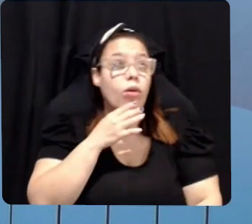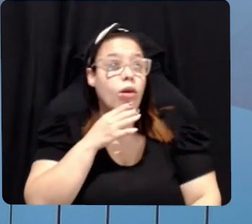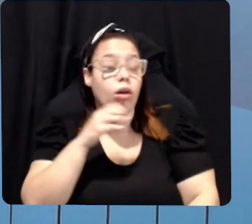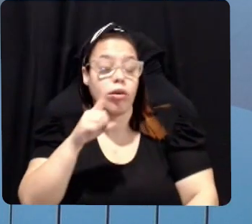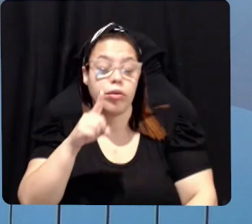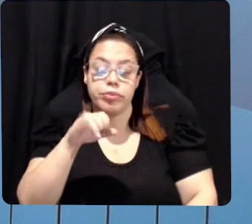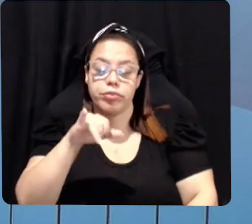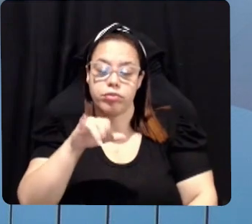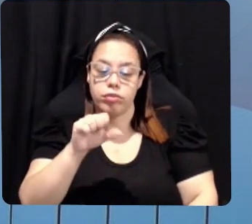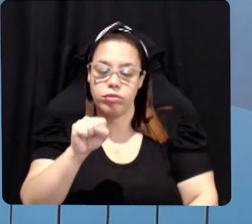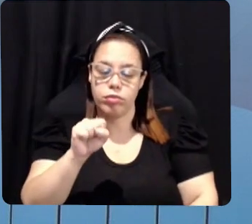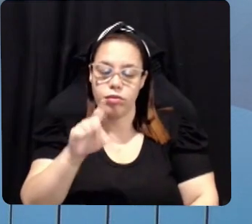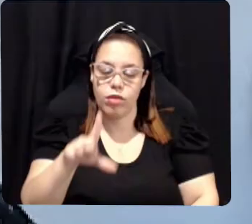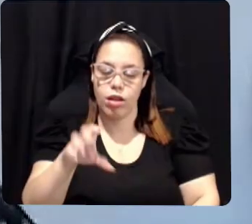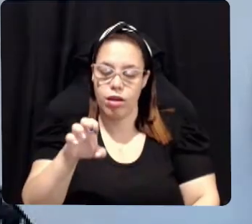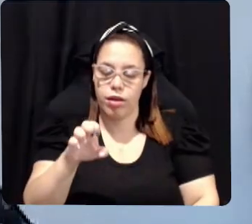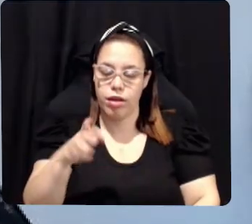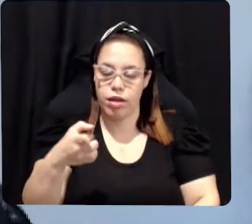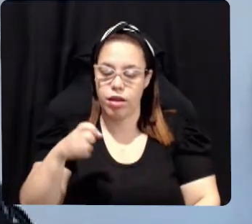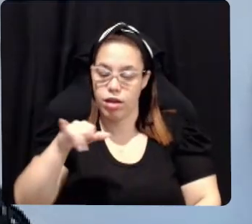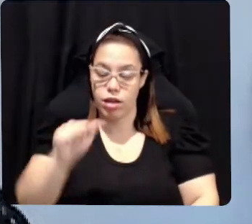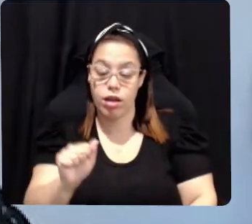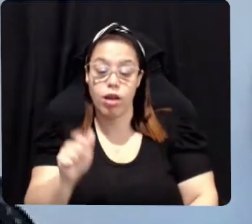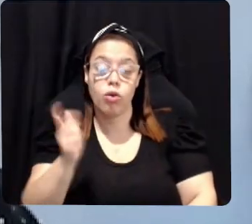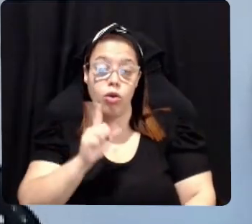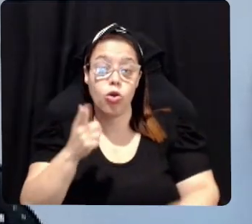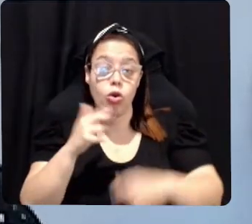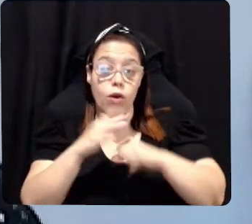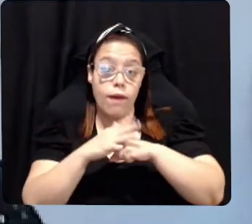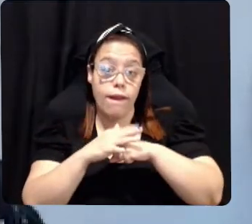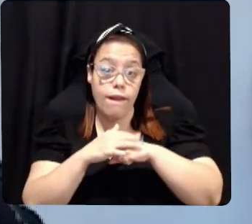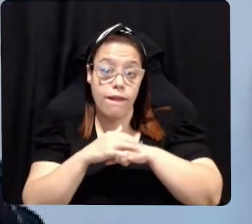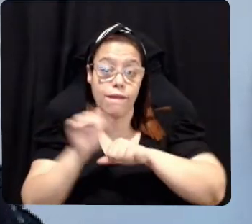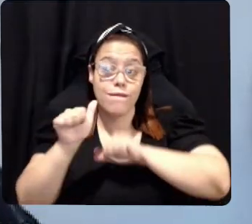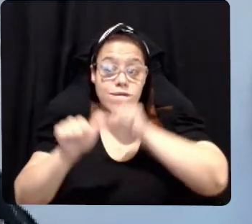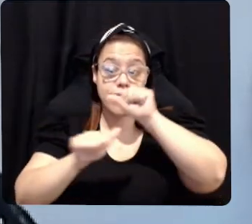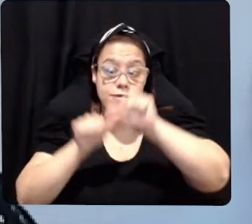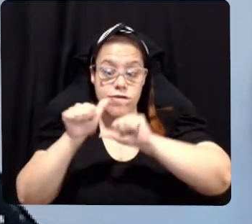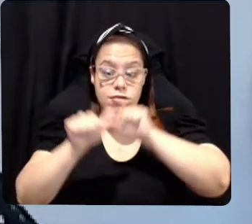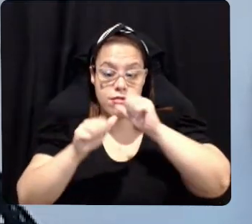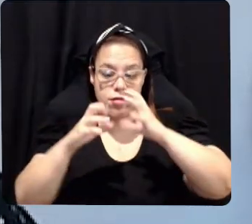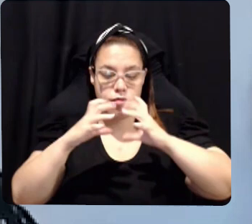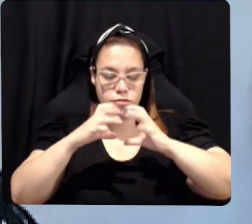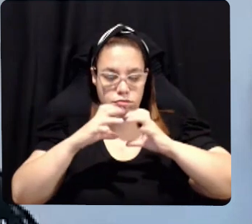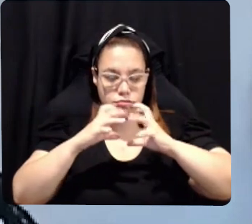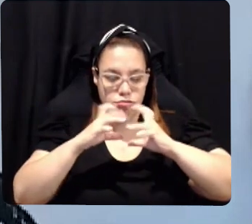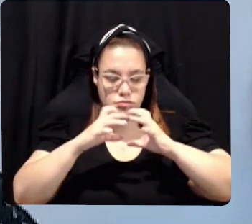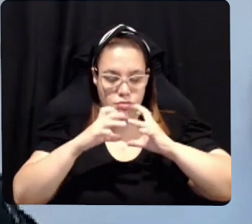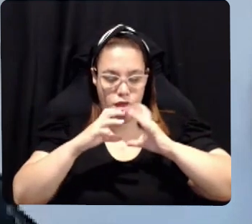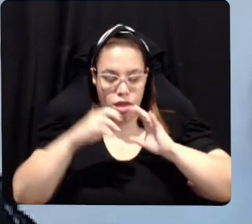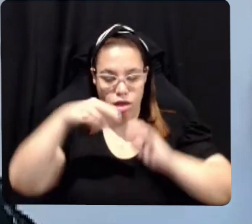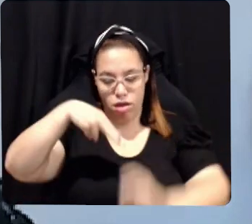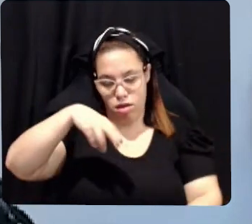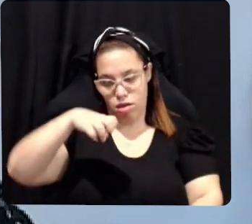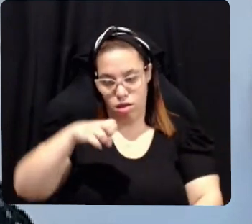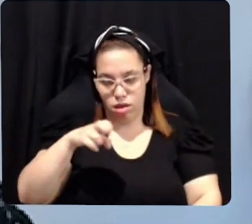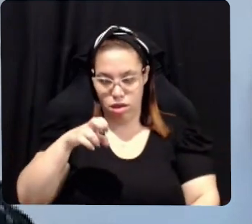doença? A dislexia, ela não é uma doença, ela é uma